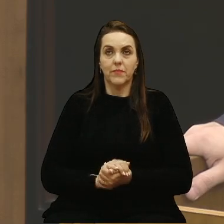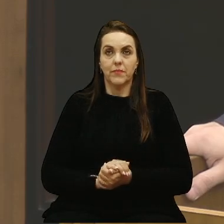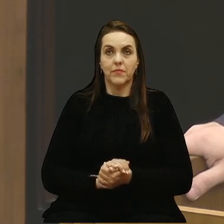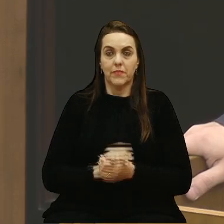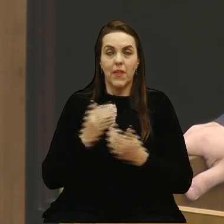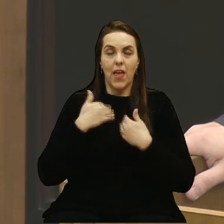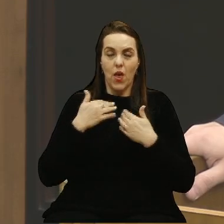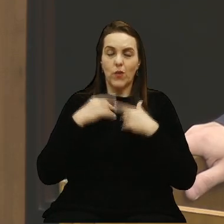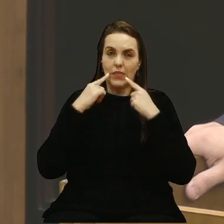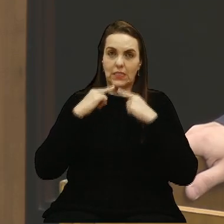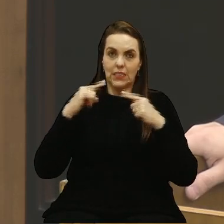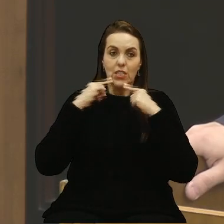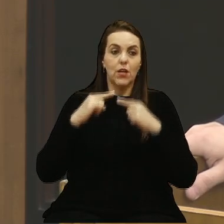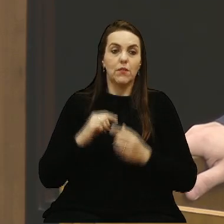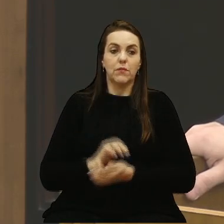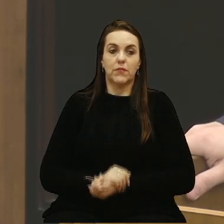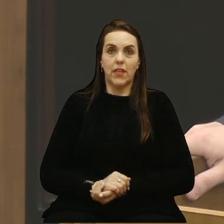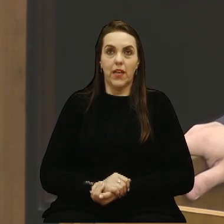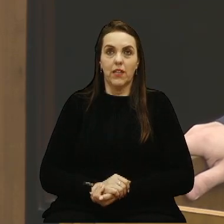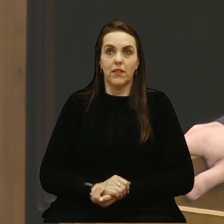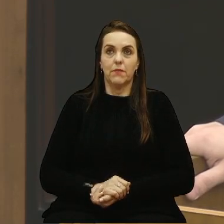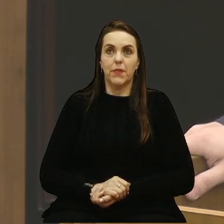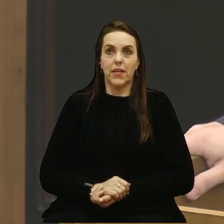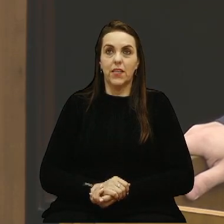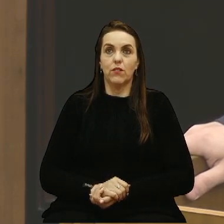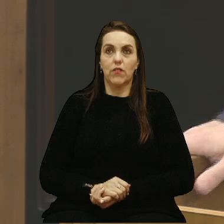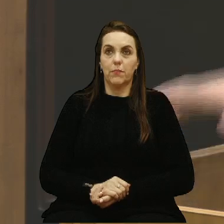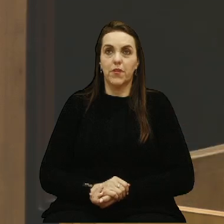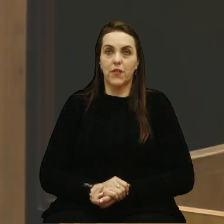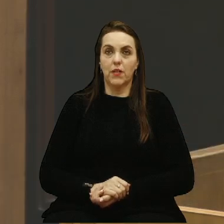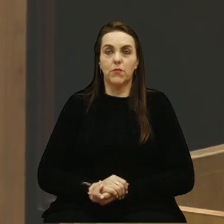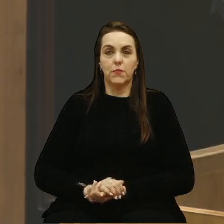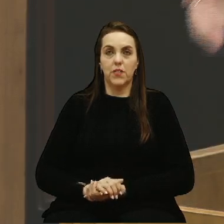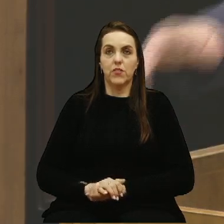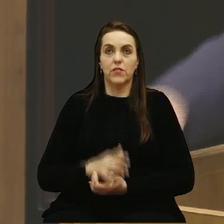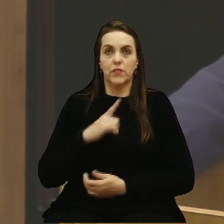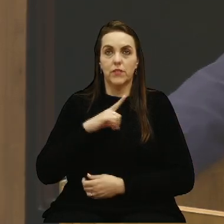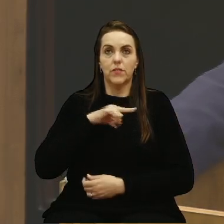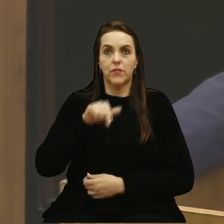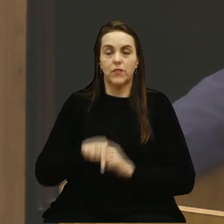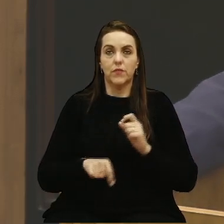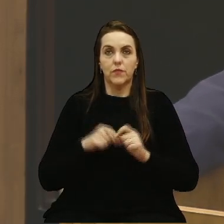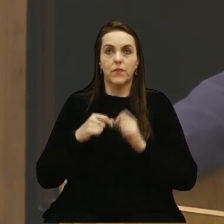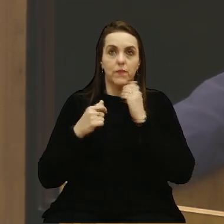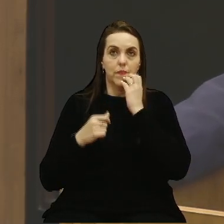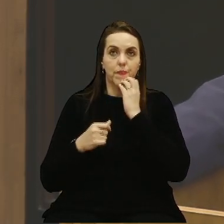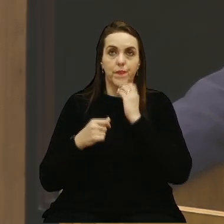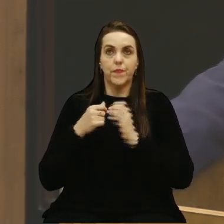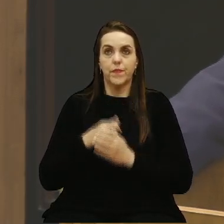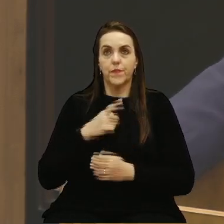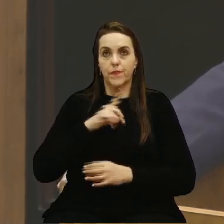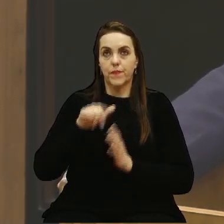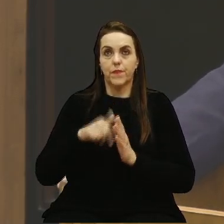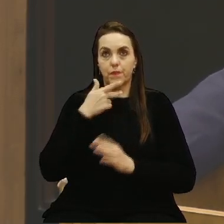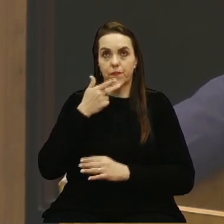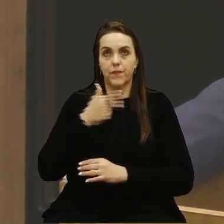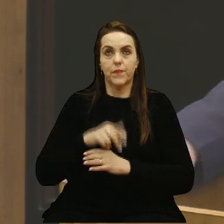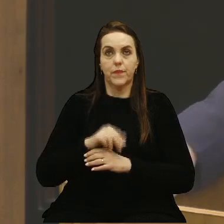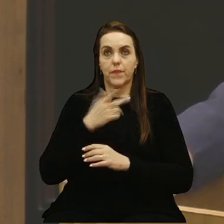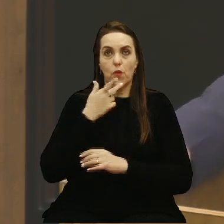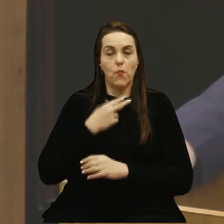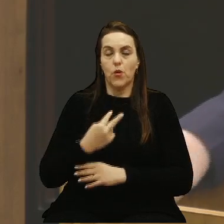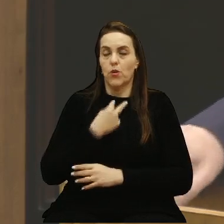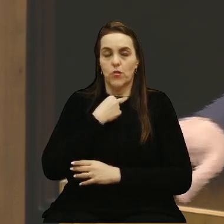crítico do Congresso Nacional Brasileiro, e às vezes todos sejamos críticos, uma coisa é inegável: